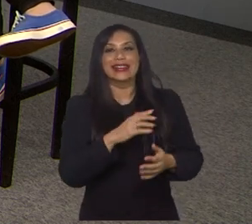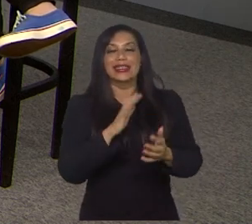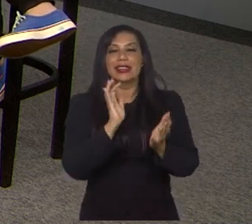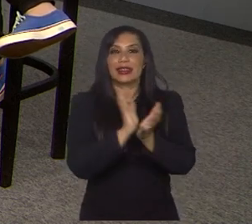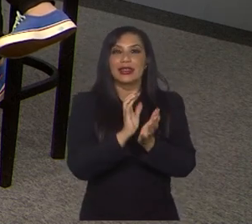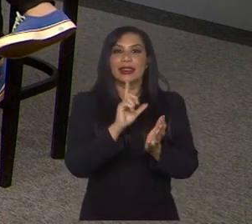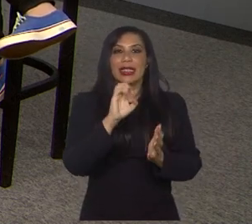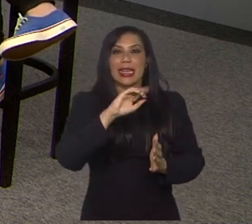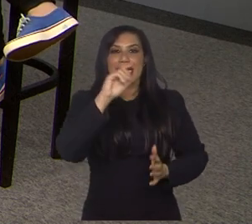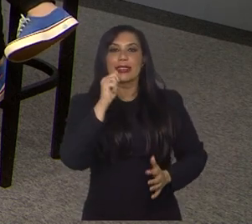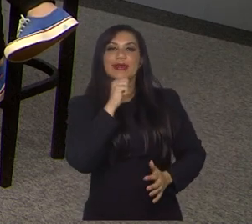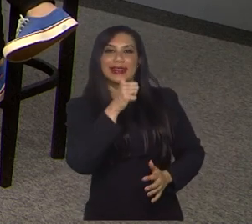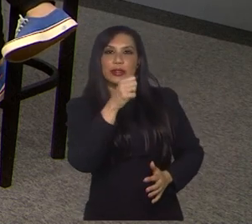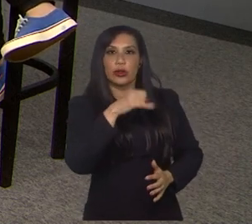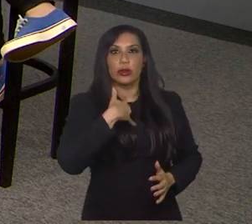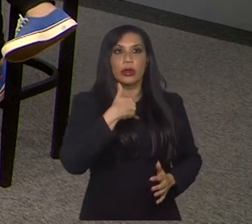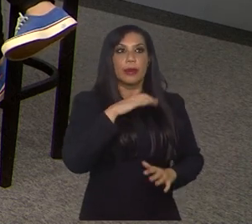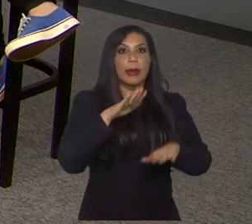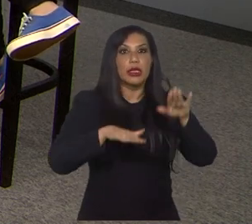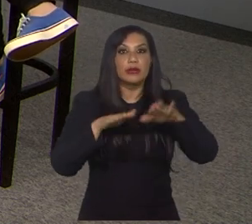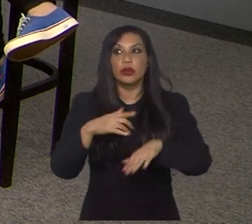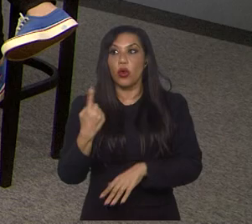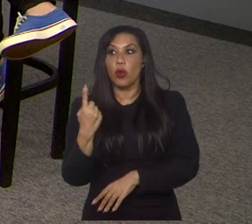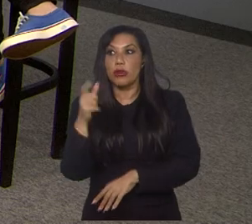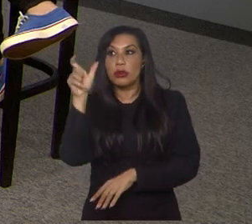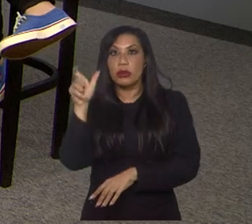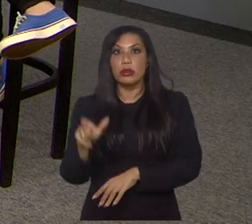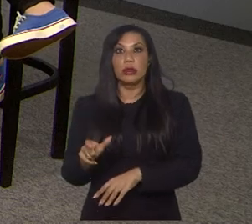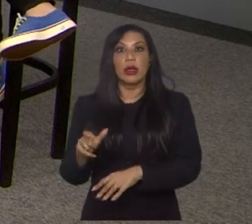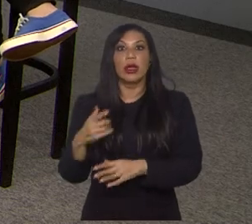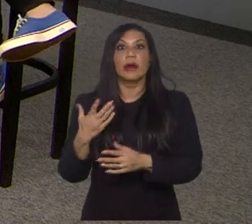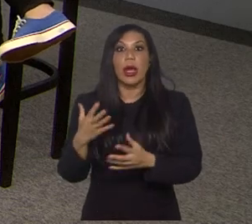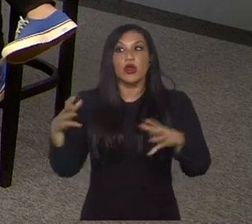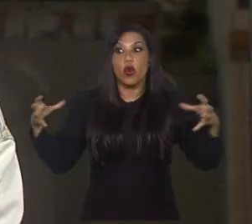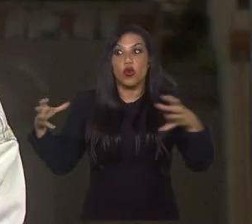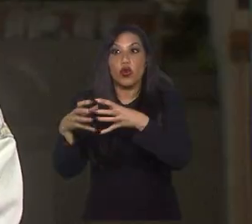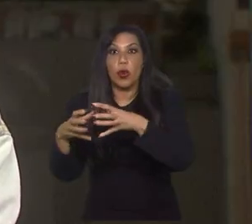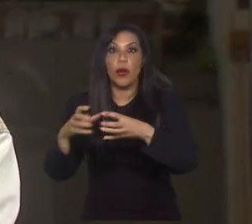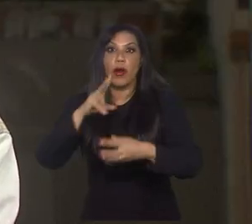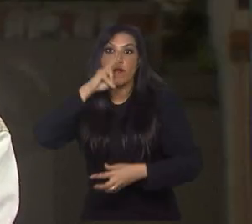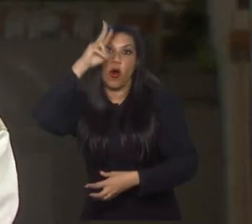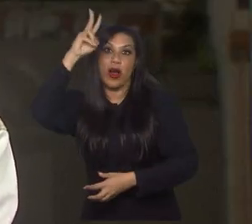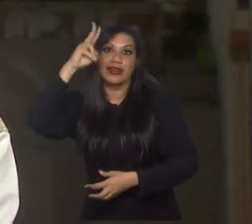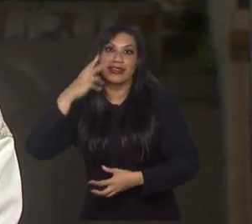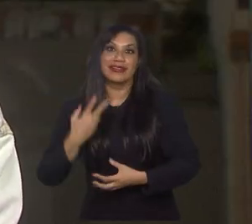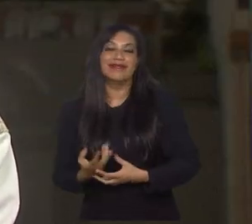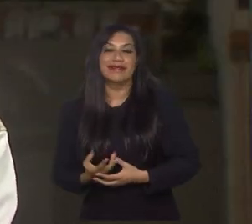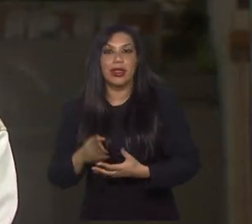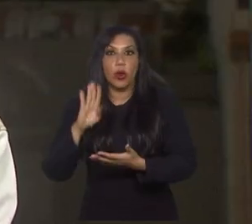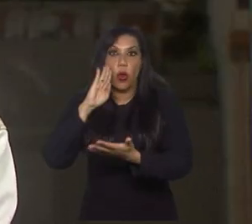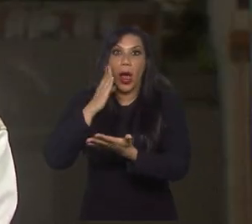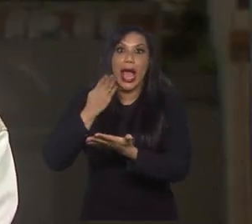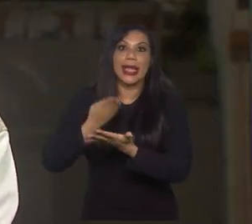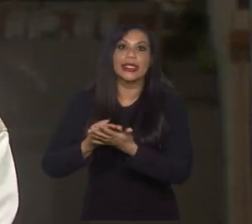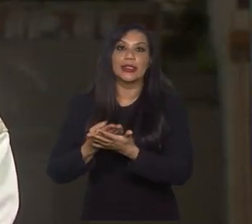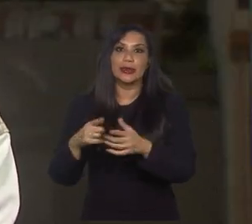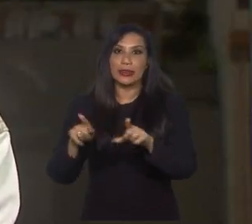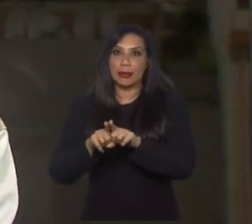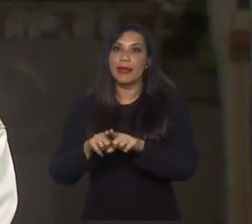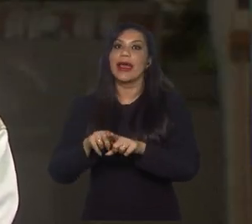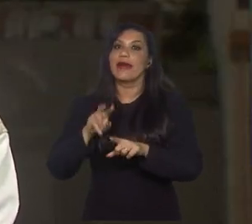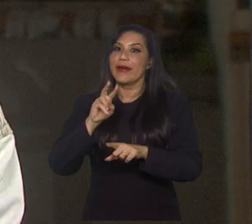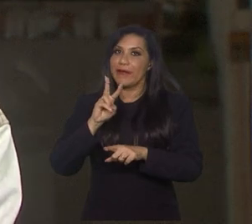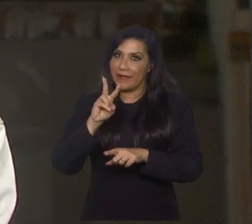mais. Mas não tem, às vezes, uma jogadora que desequilibra, mas tem um coletivo forte e interessante. Acredito também que vai dar um